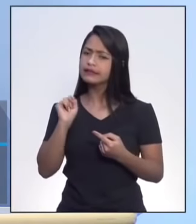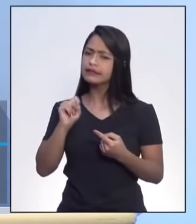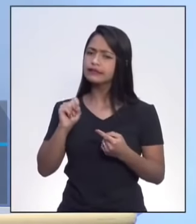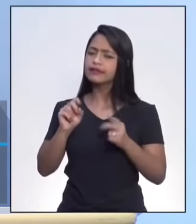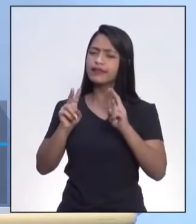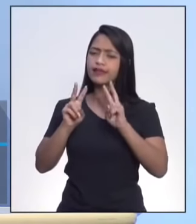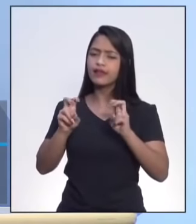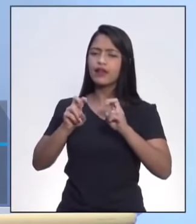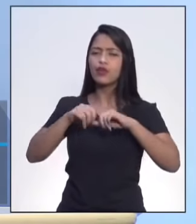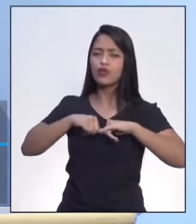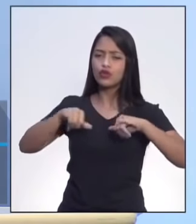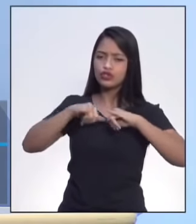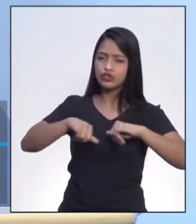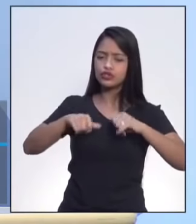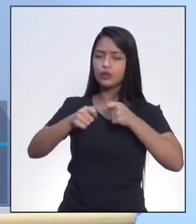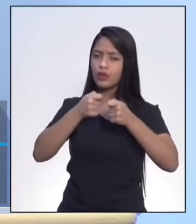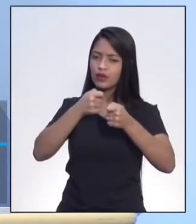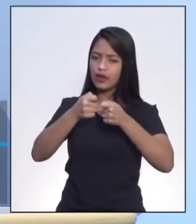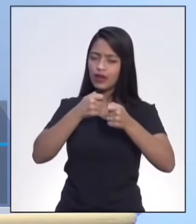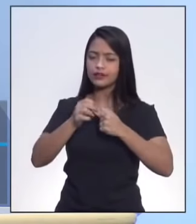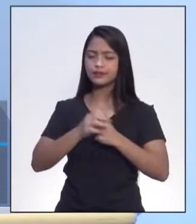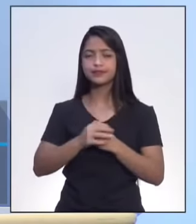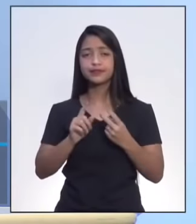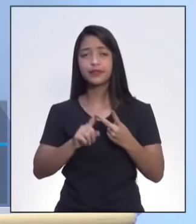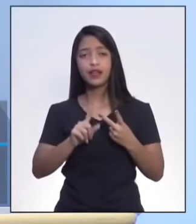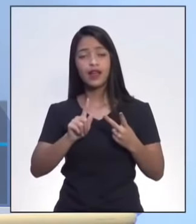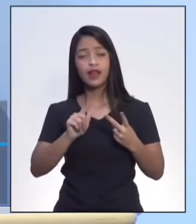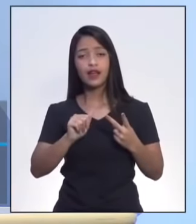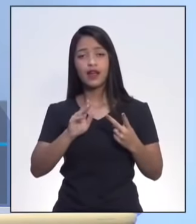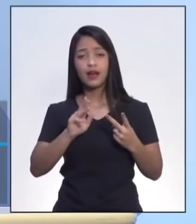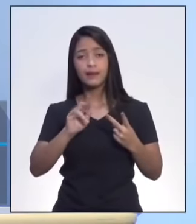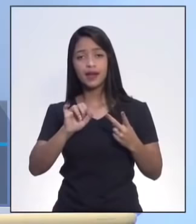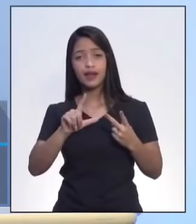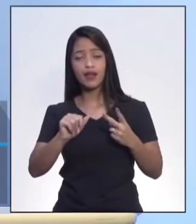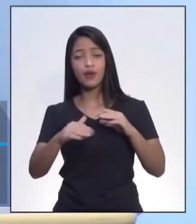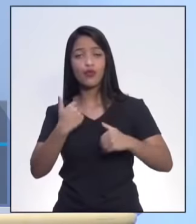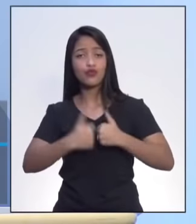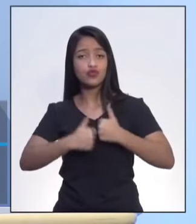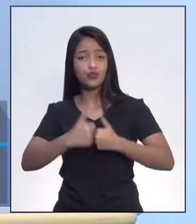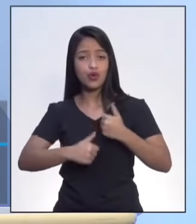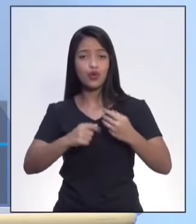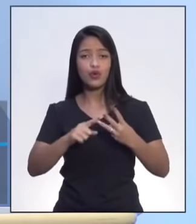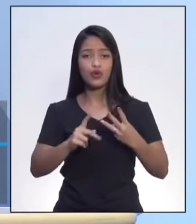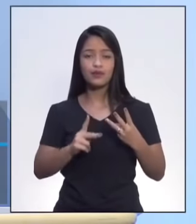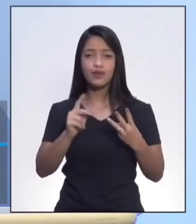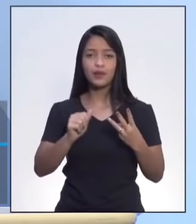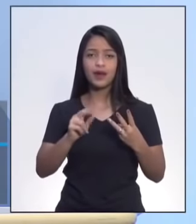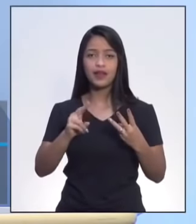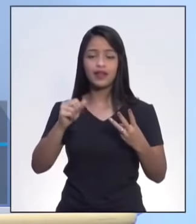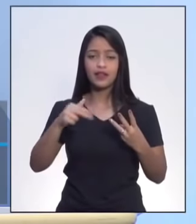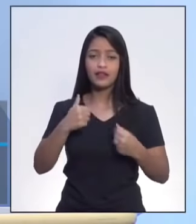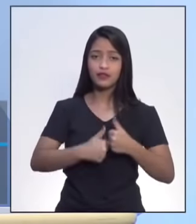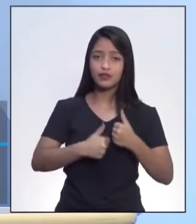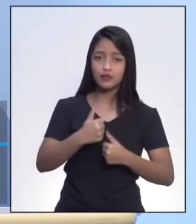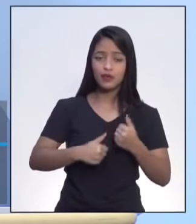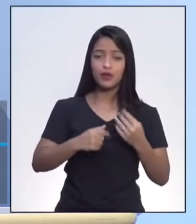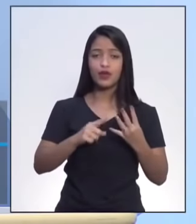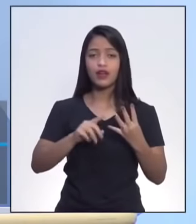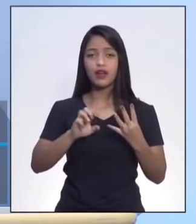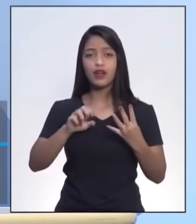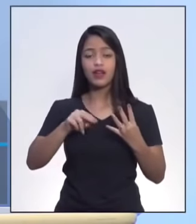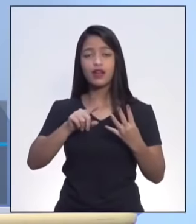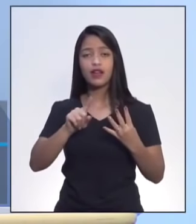e reportagens. E a Gabriela colocou futebol, Cauã, jogo de futebol, Vitória, futebol, Enzo, jogo de